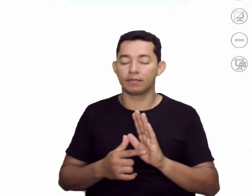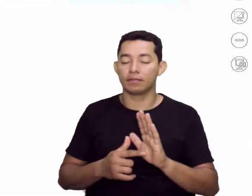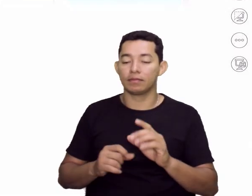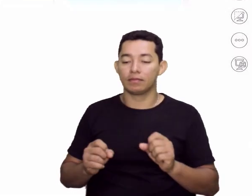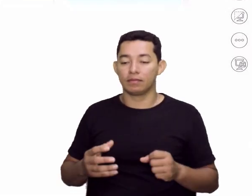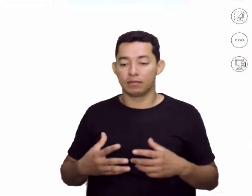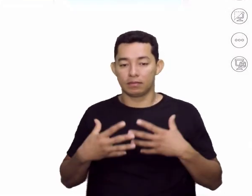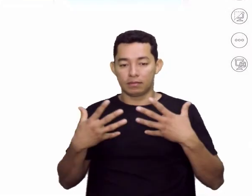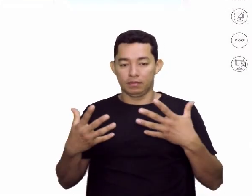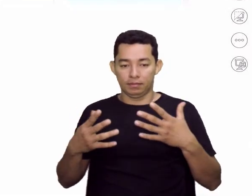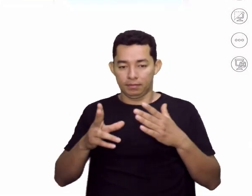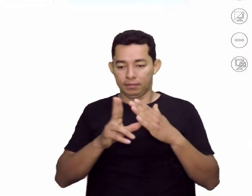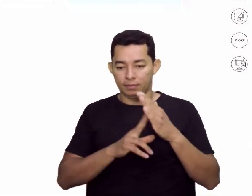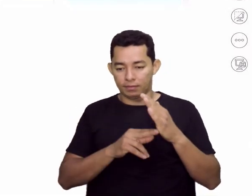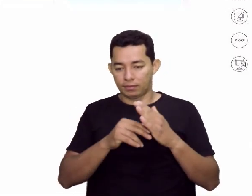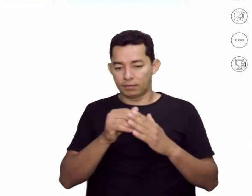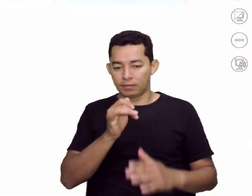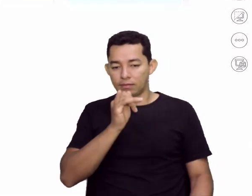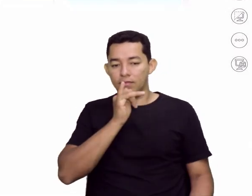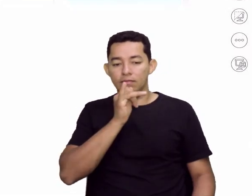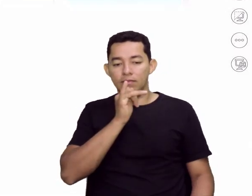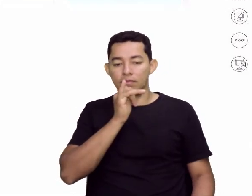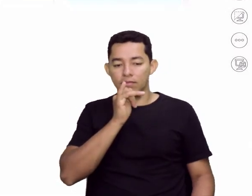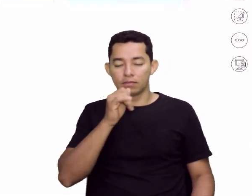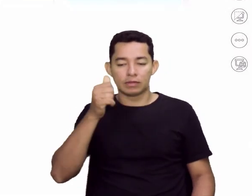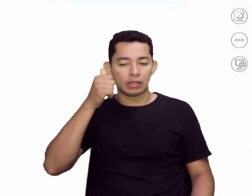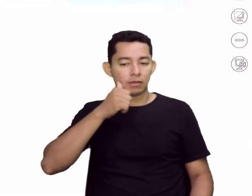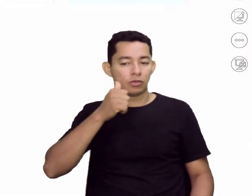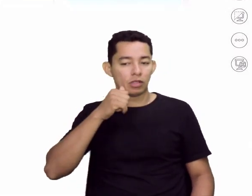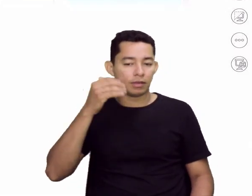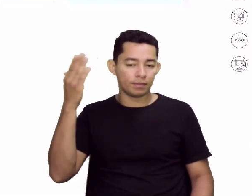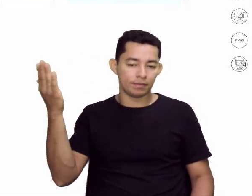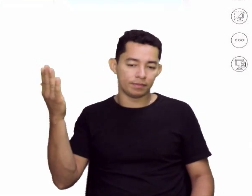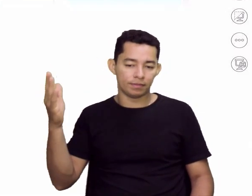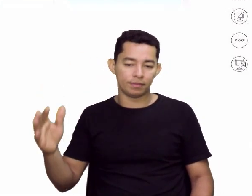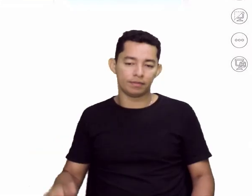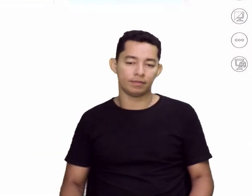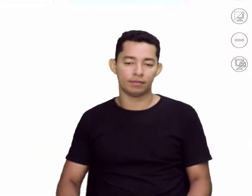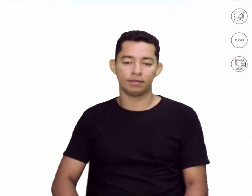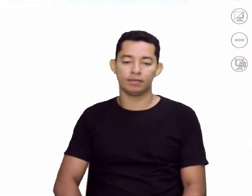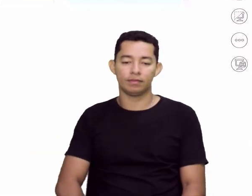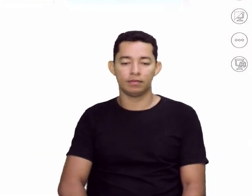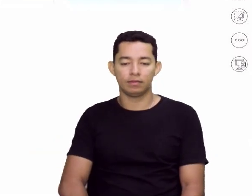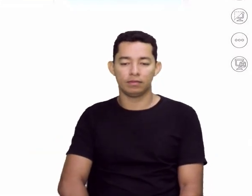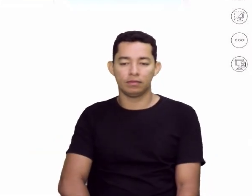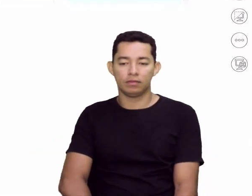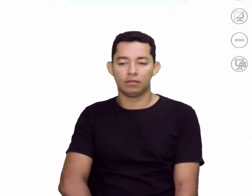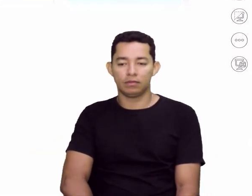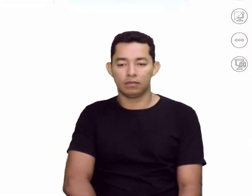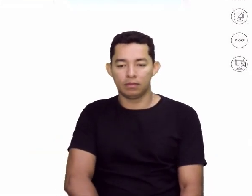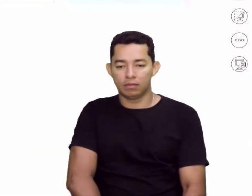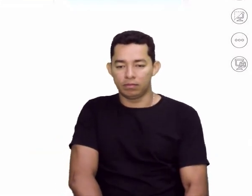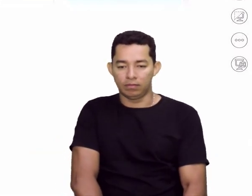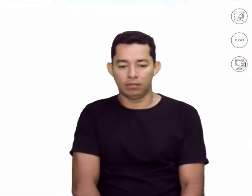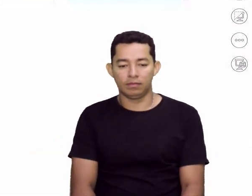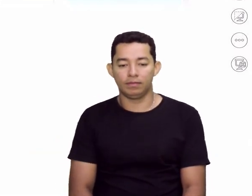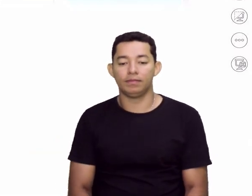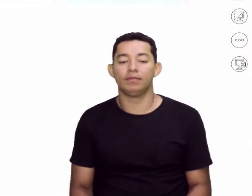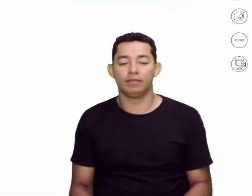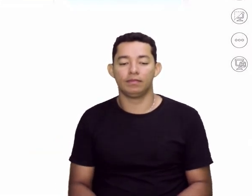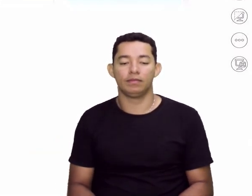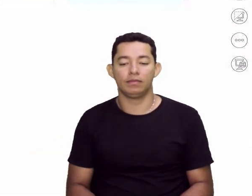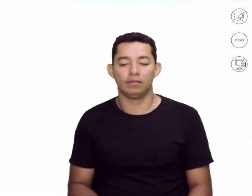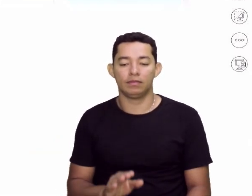pinceladas. Por exemplo, nessa obra aqui, Mulher. Ok? E temos também aí a obra do